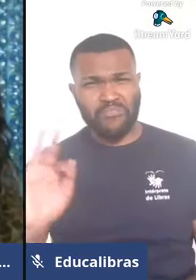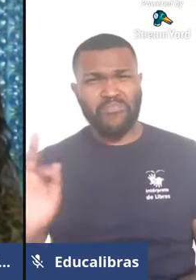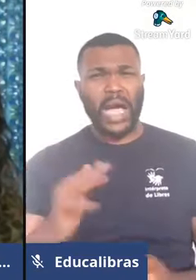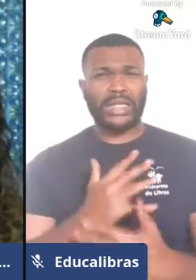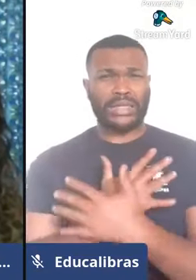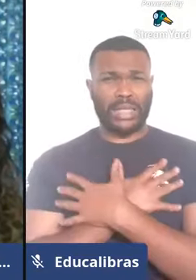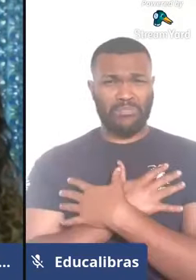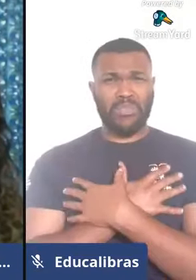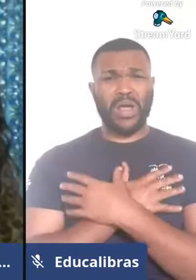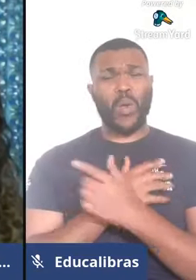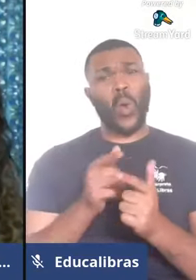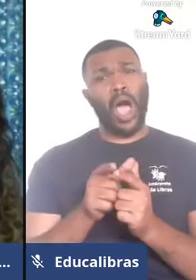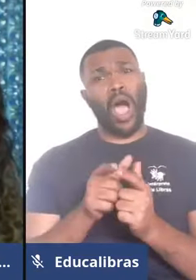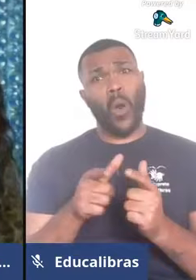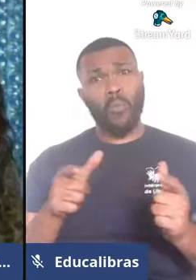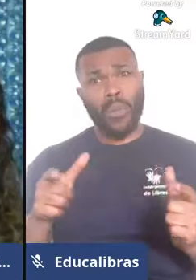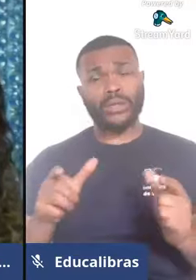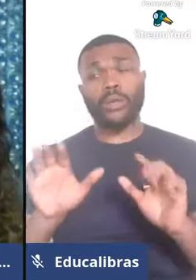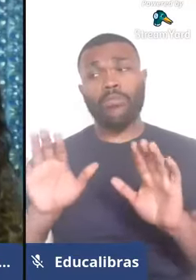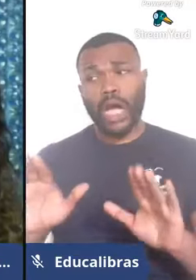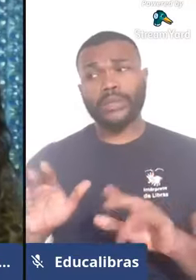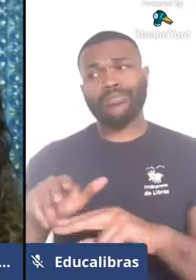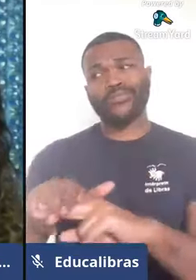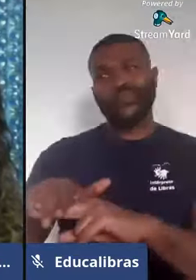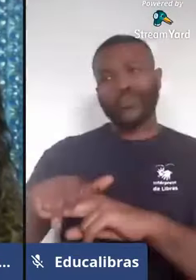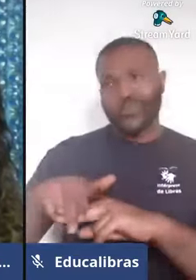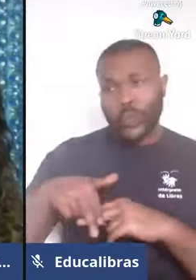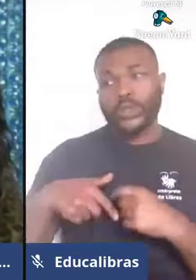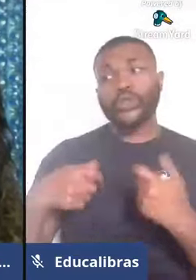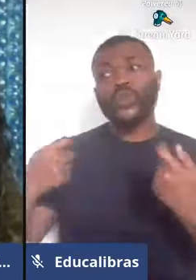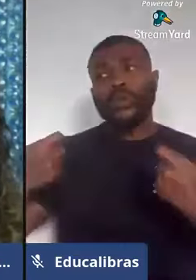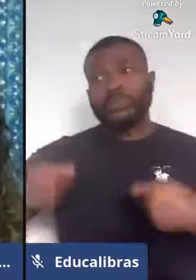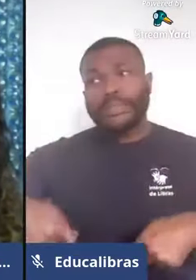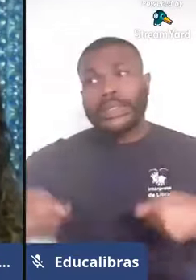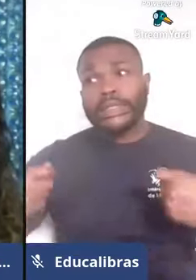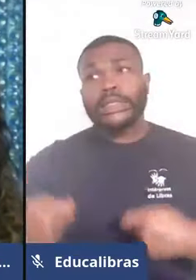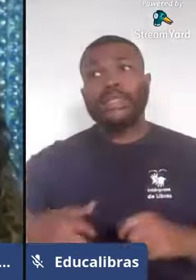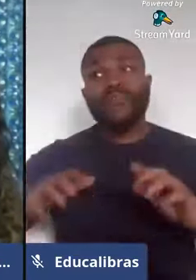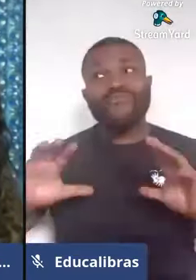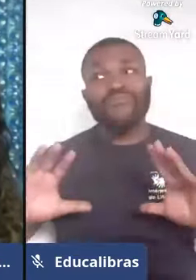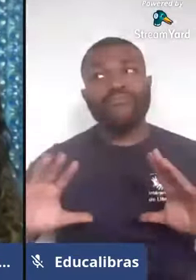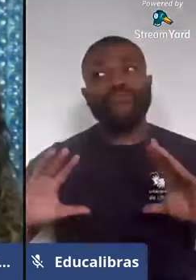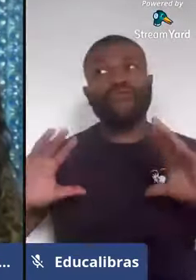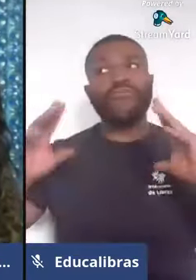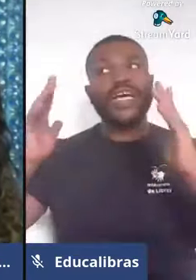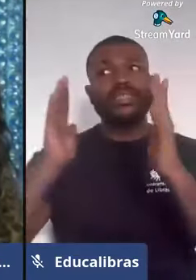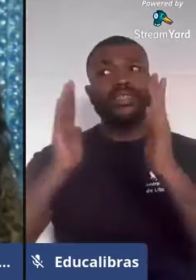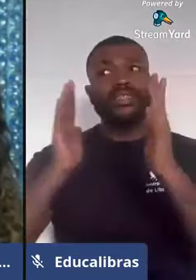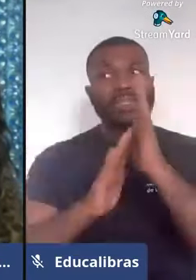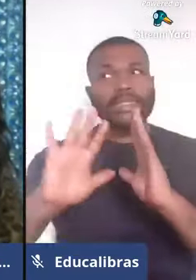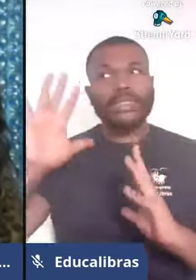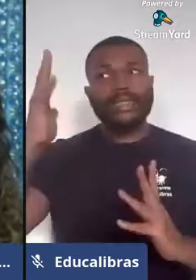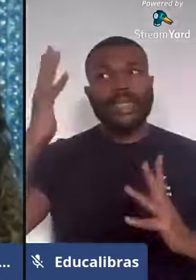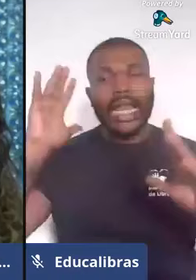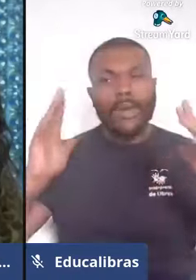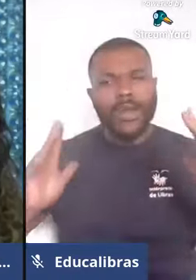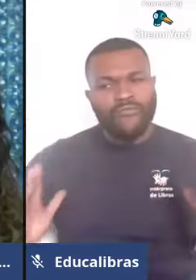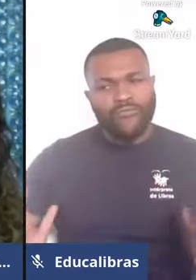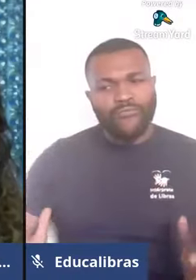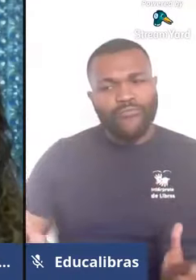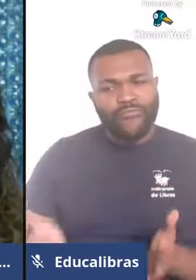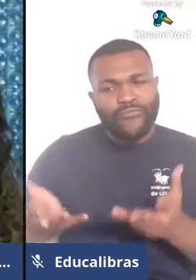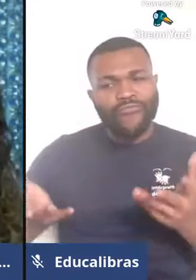a importância da gente comemorar, celebrar, né, valorizar a lei